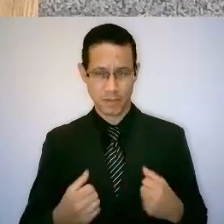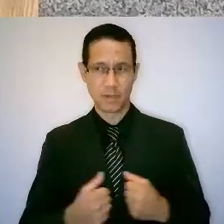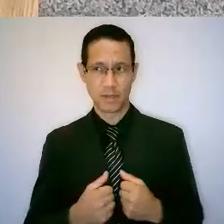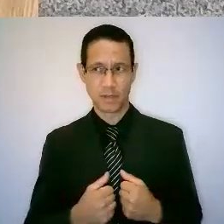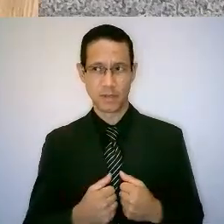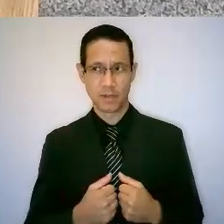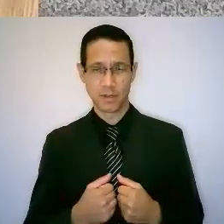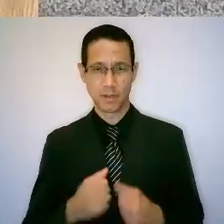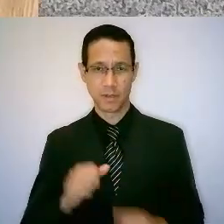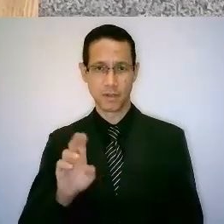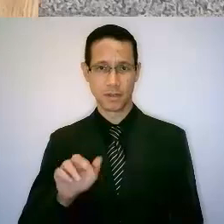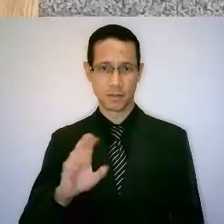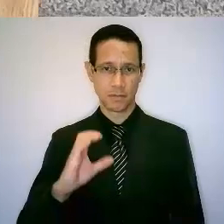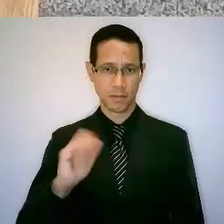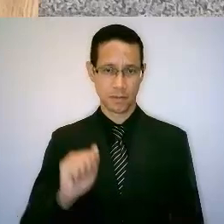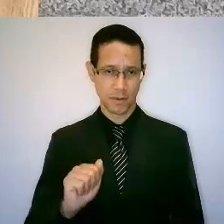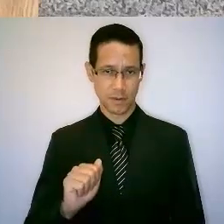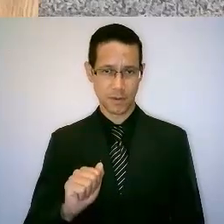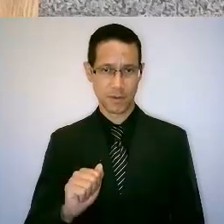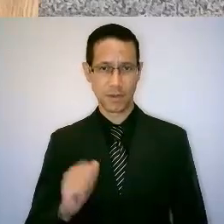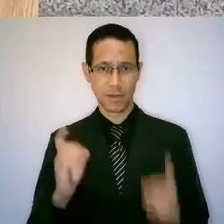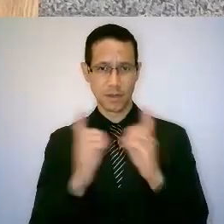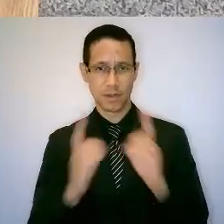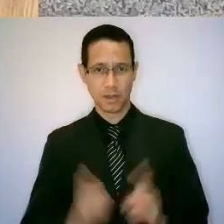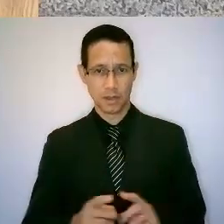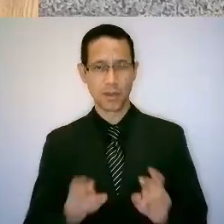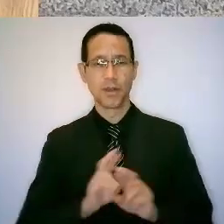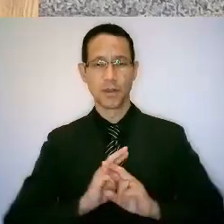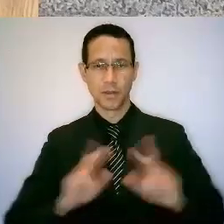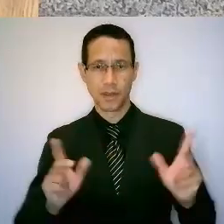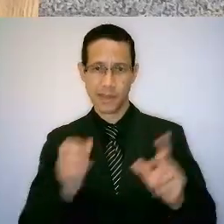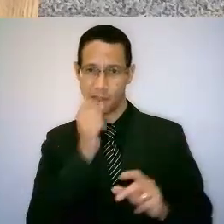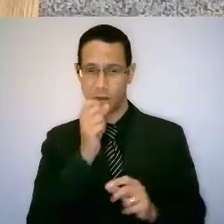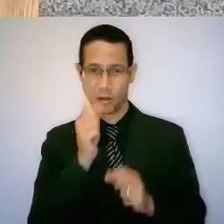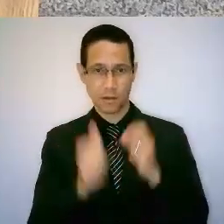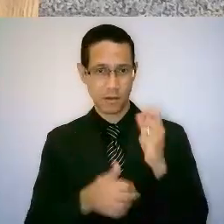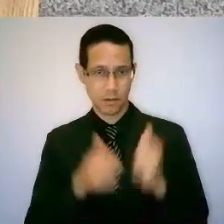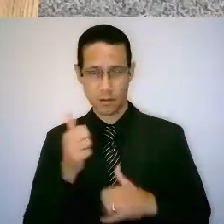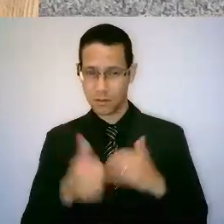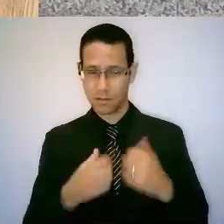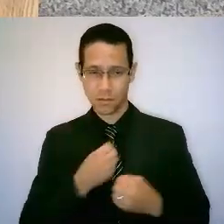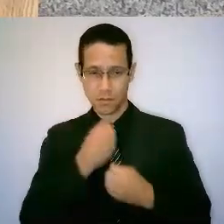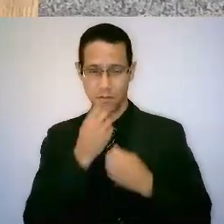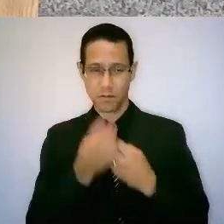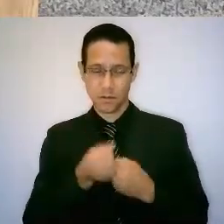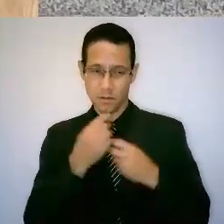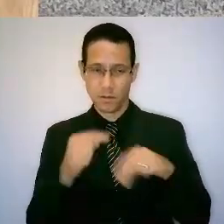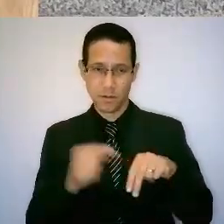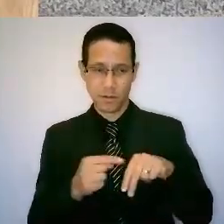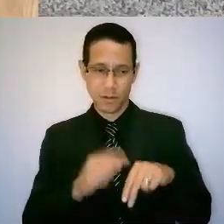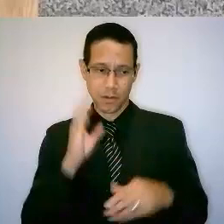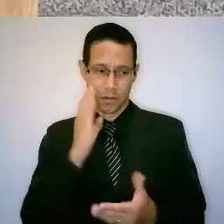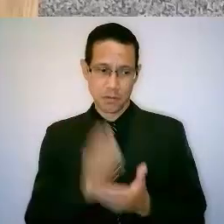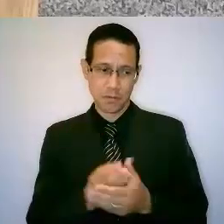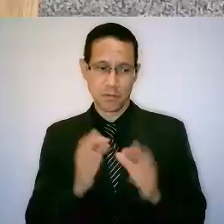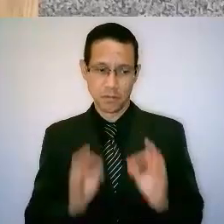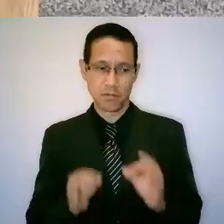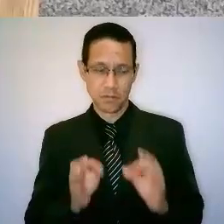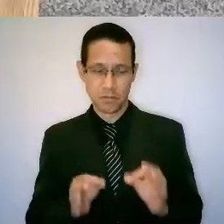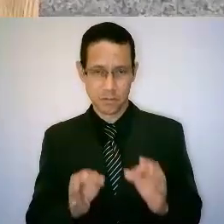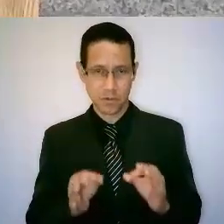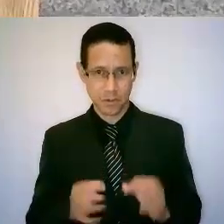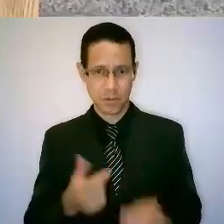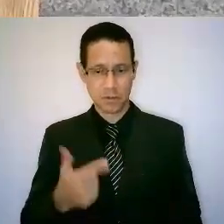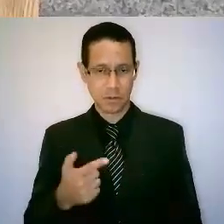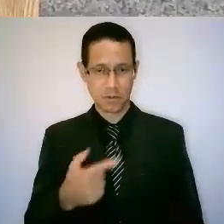caso dos Altos se nós temos basicamente o depoimento de uma vítima que diz que não sabe não tem convicção de que o gatilho foi acionado como